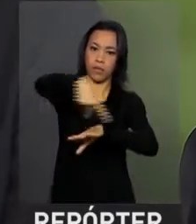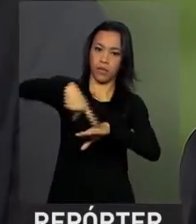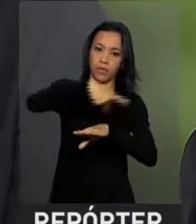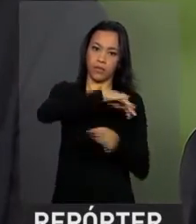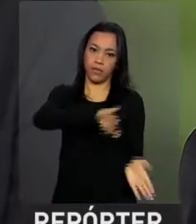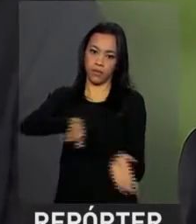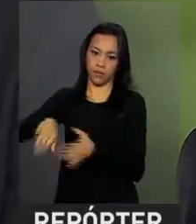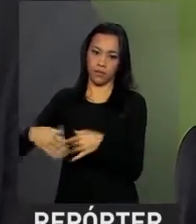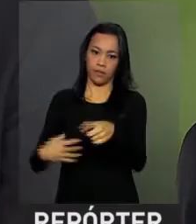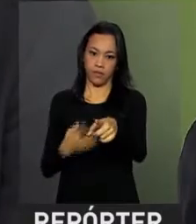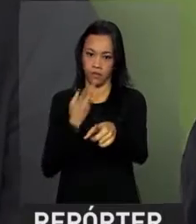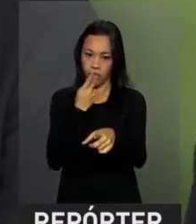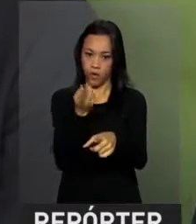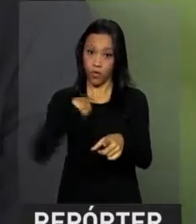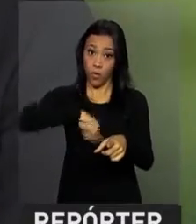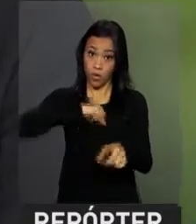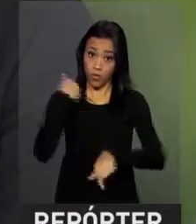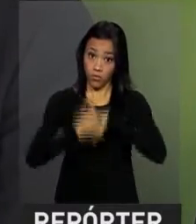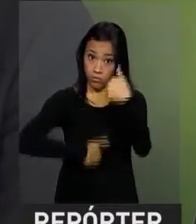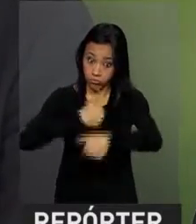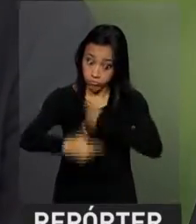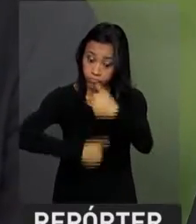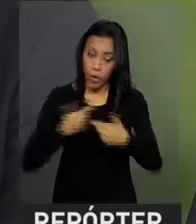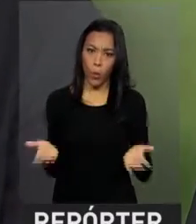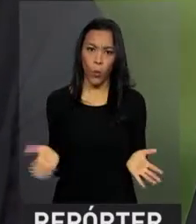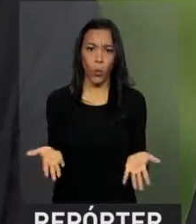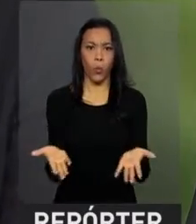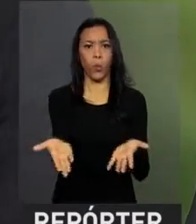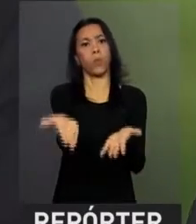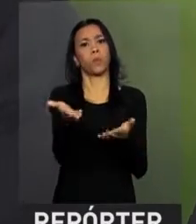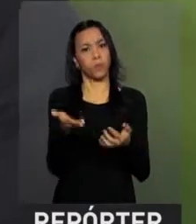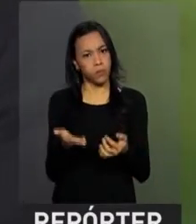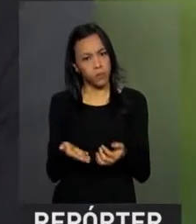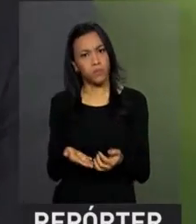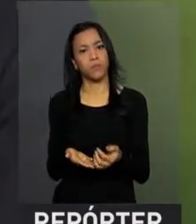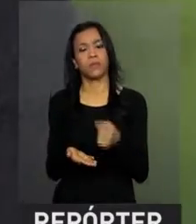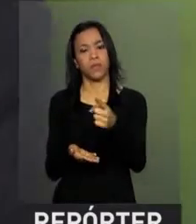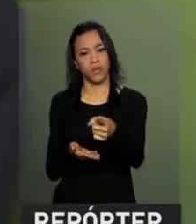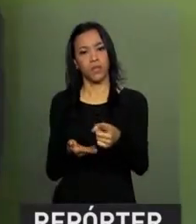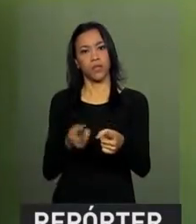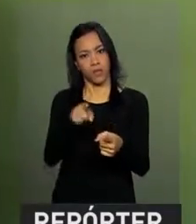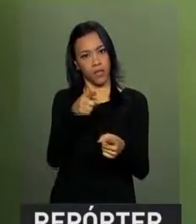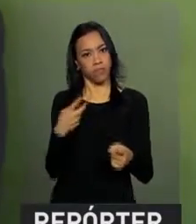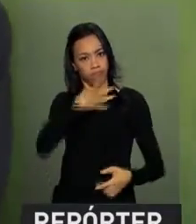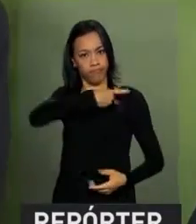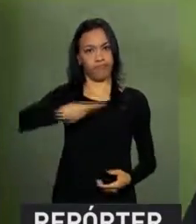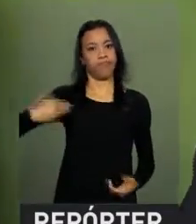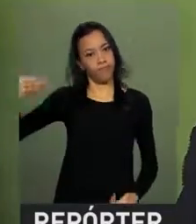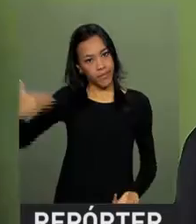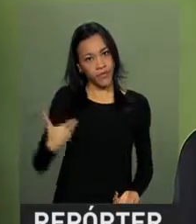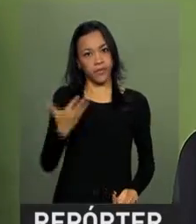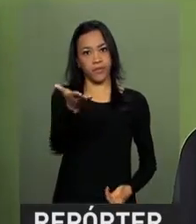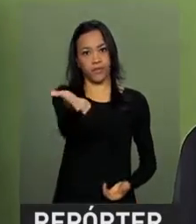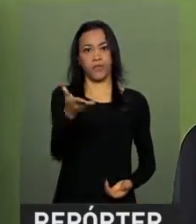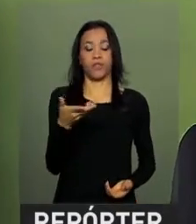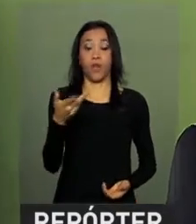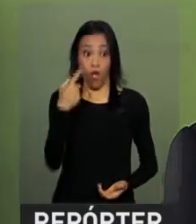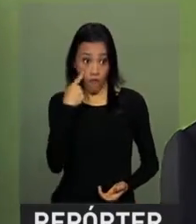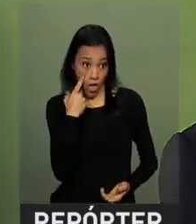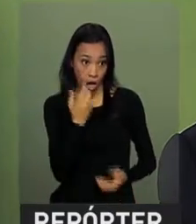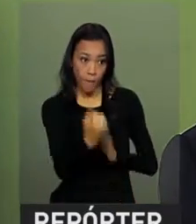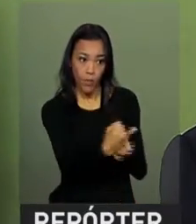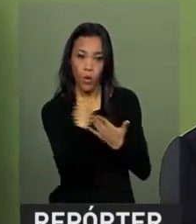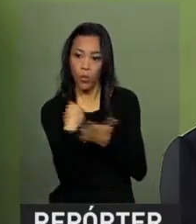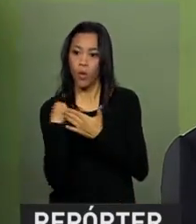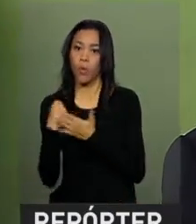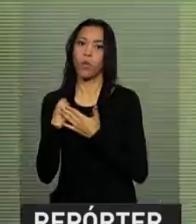Nós temos trabalhado e agido como presidente efetivo, não é? Vejam o grande apoio que nós temos